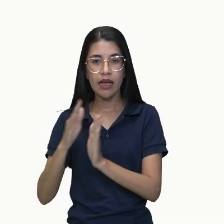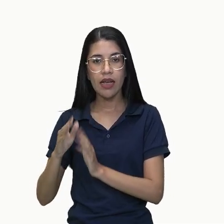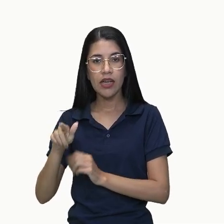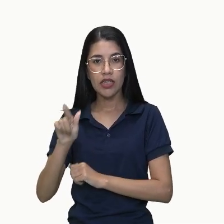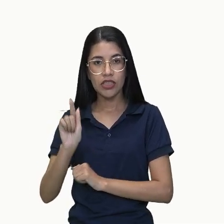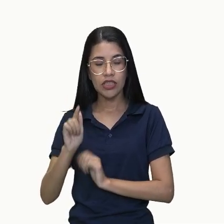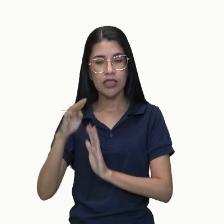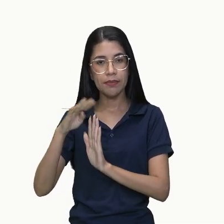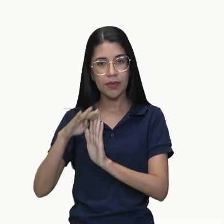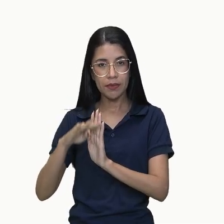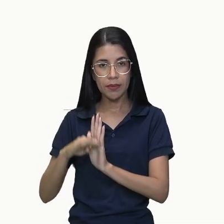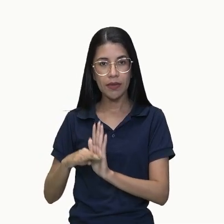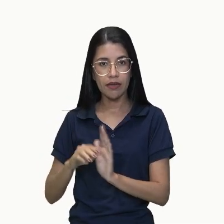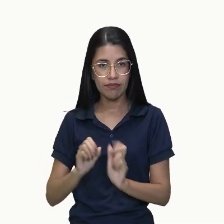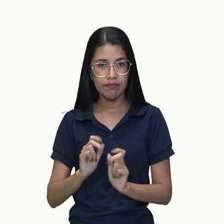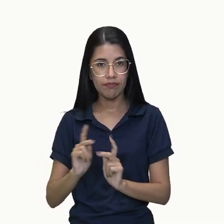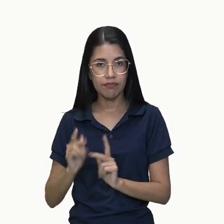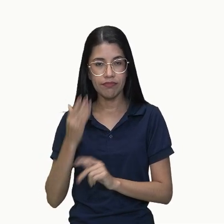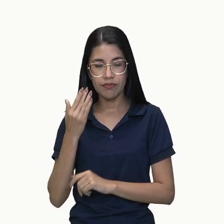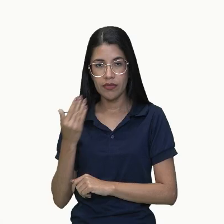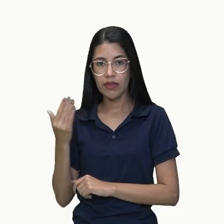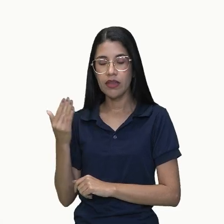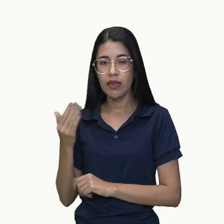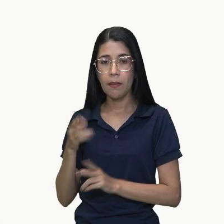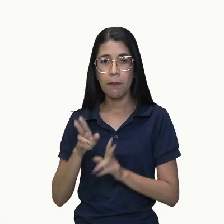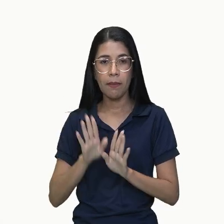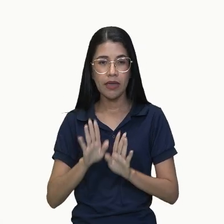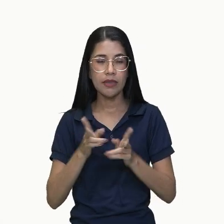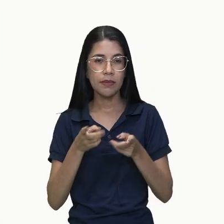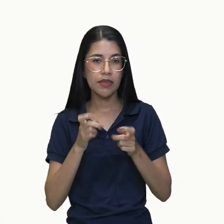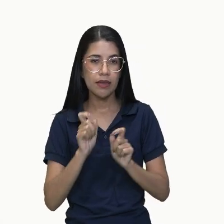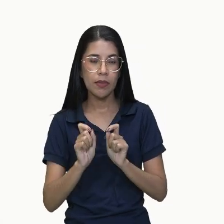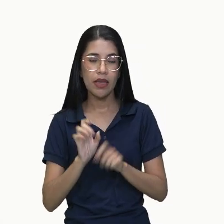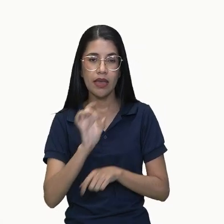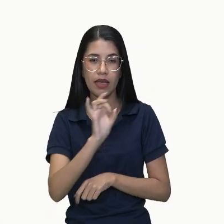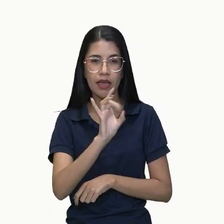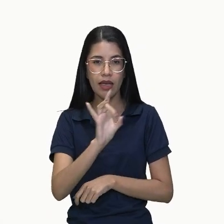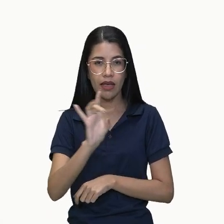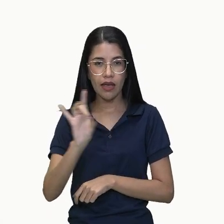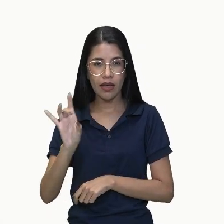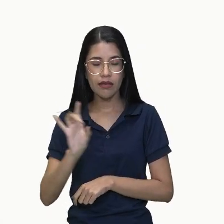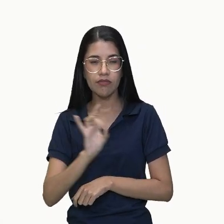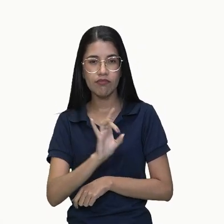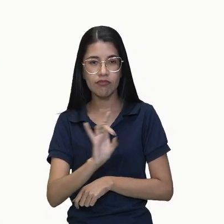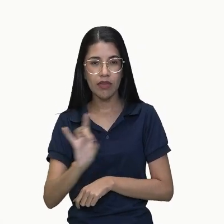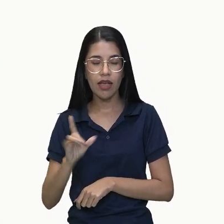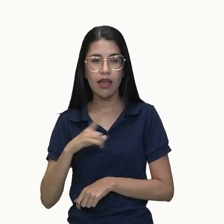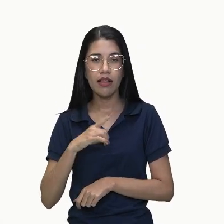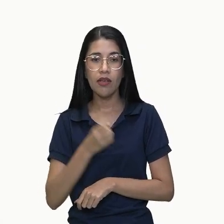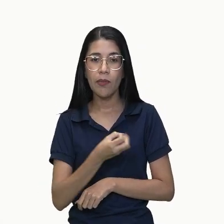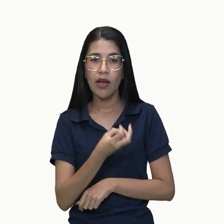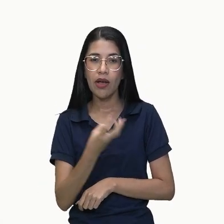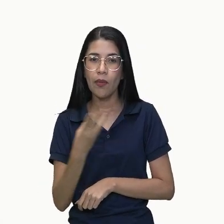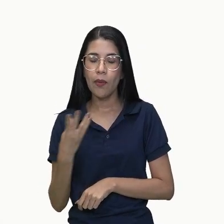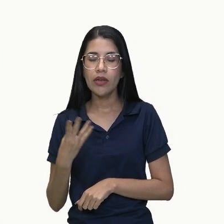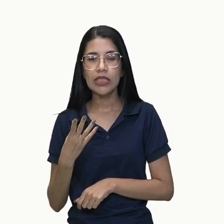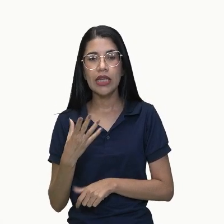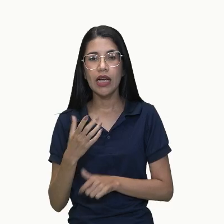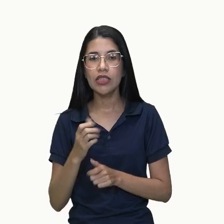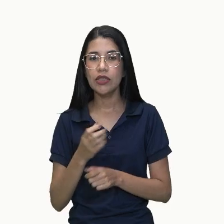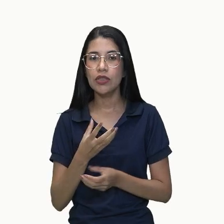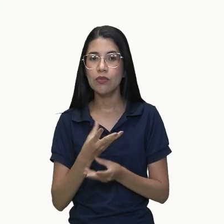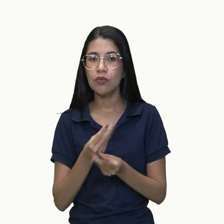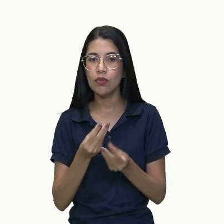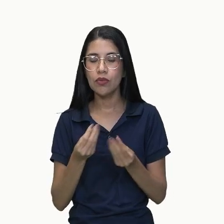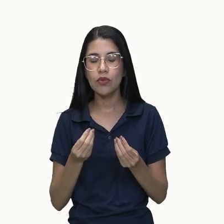nós temos essas, tá? Então, note que cada uma delas, né, é uma quantidade muito grande de